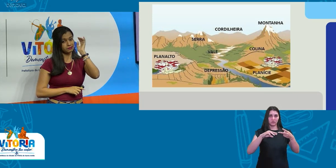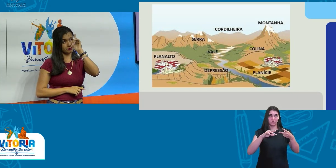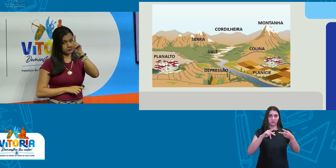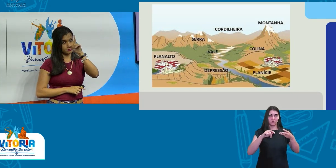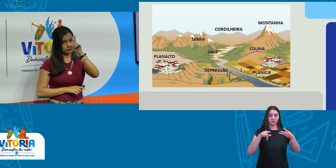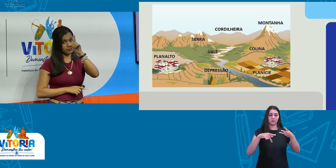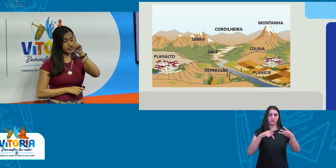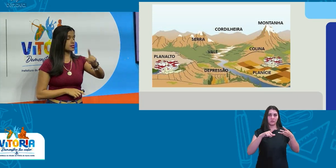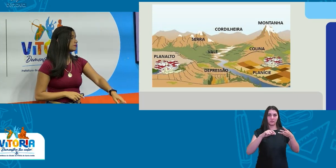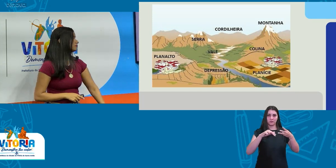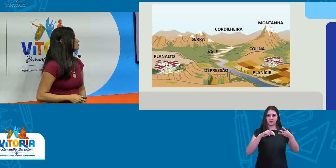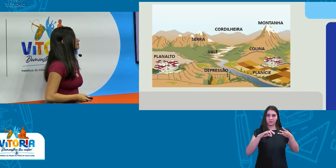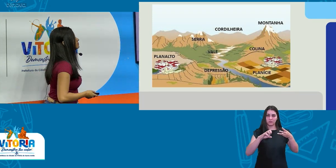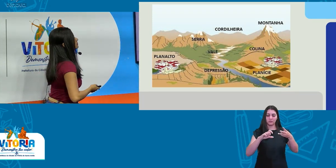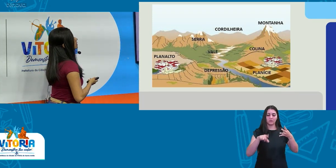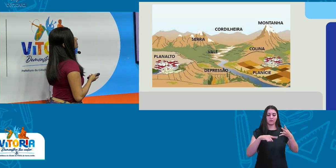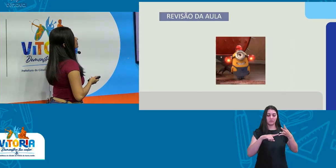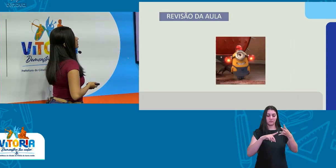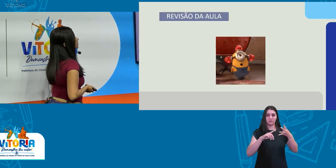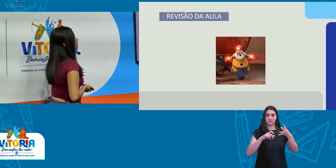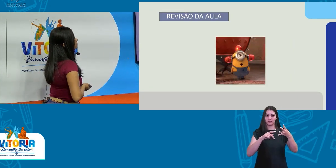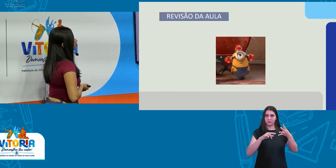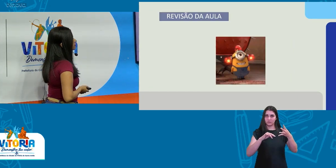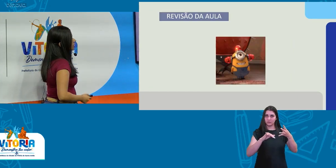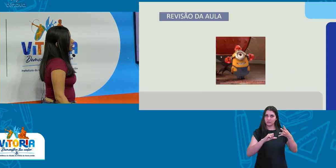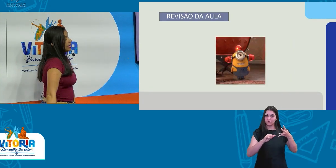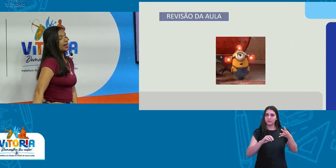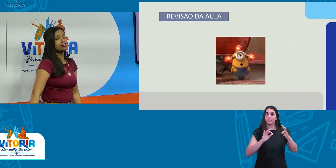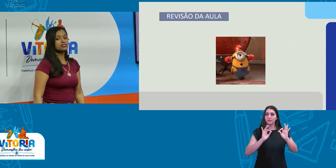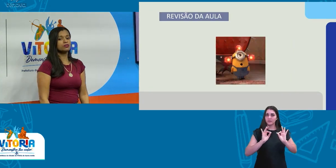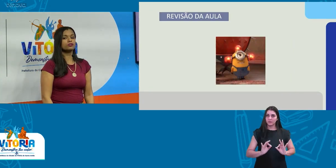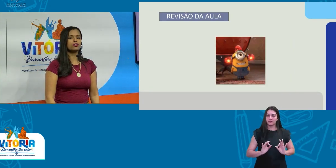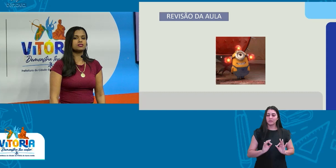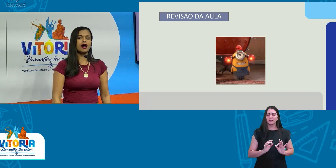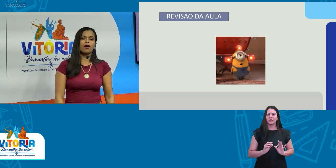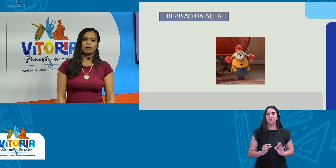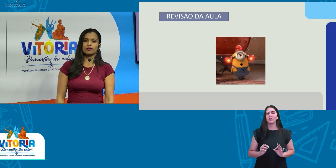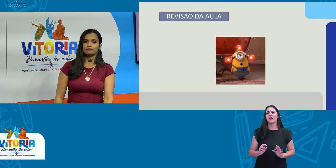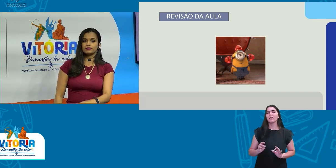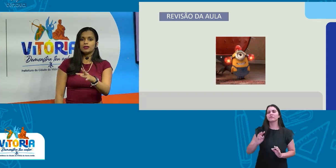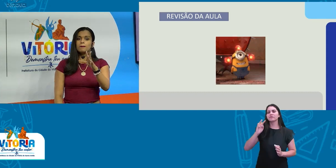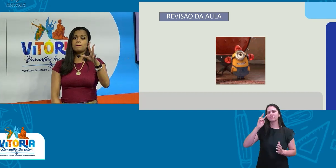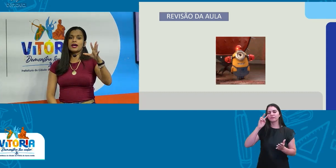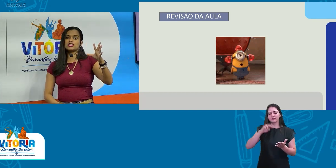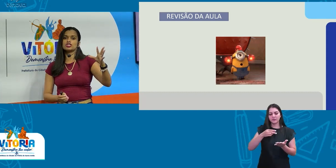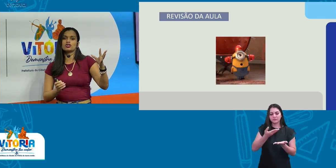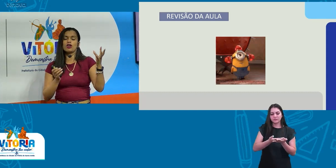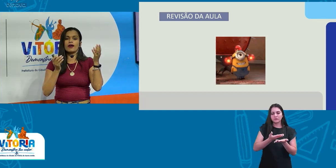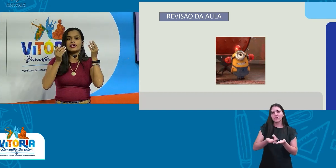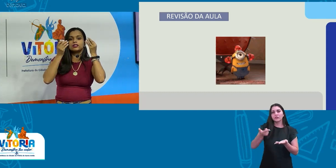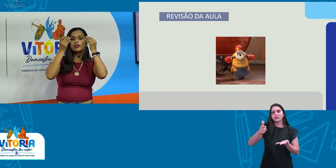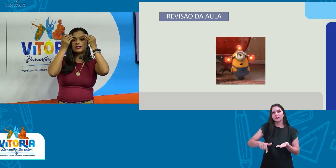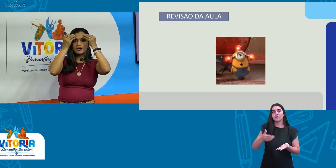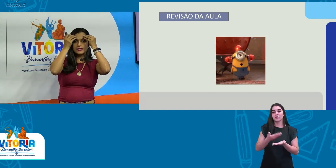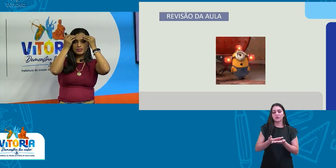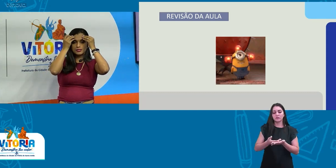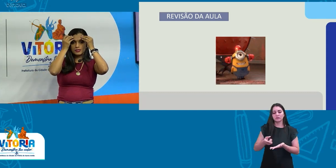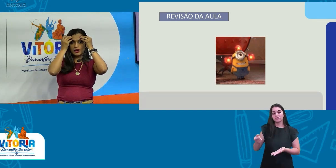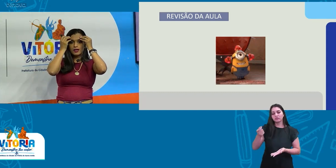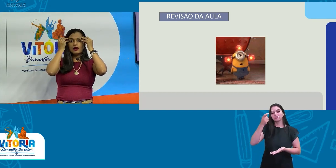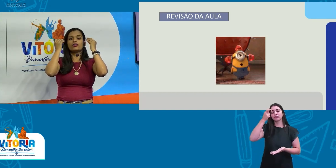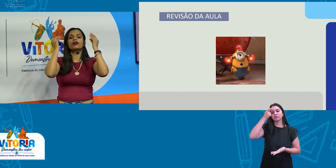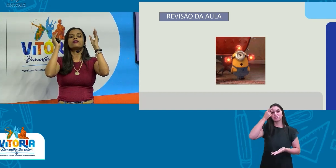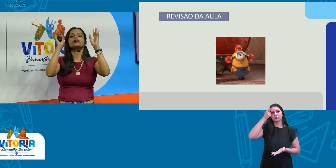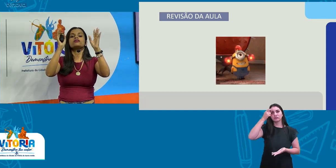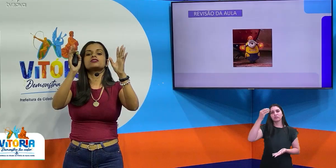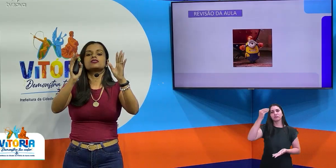depressão. Beleza? Seguindo. Revisão de nossa aula. Para a gente colocar na nossa